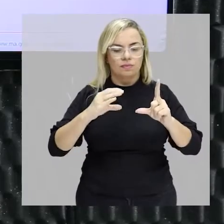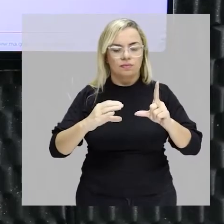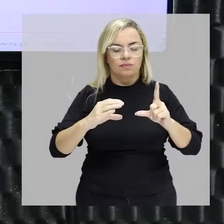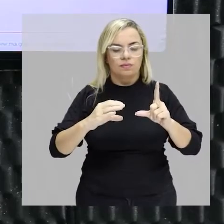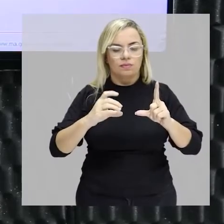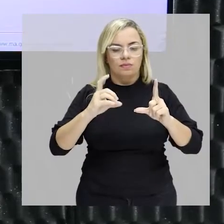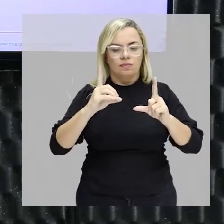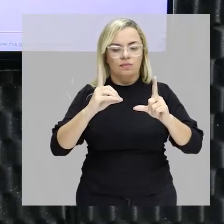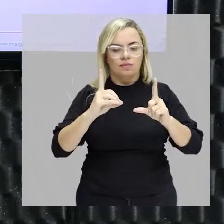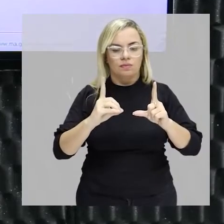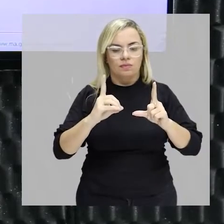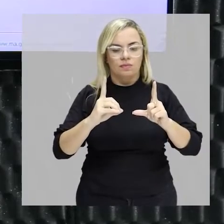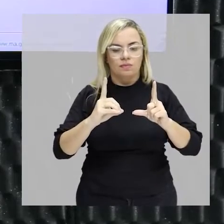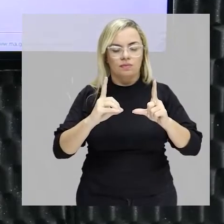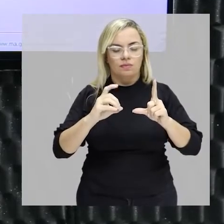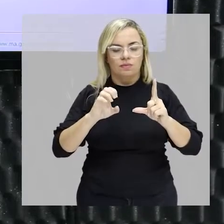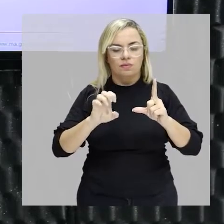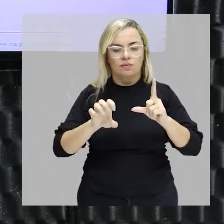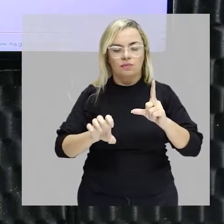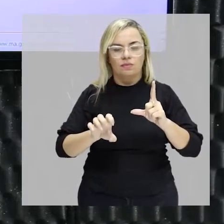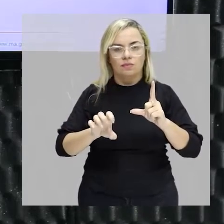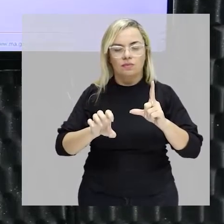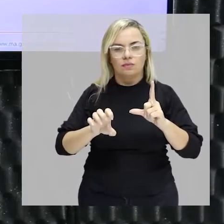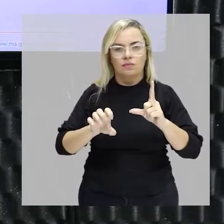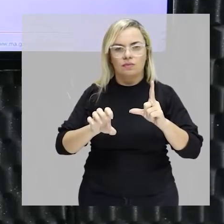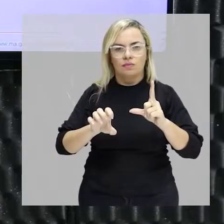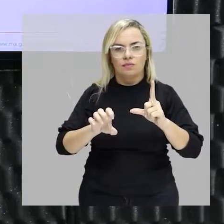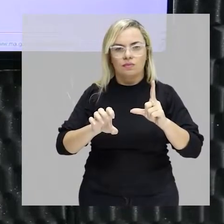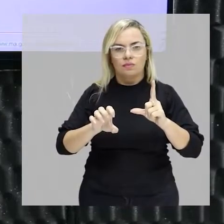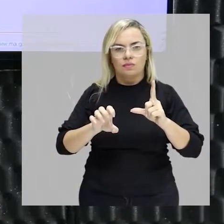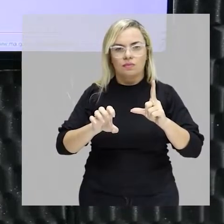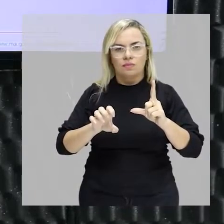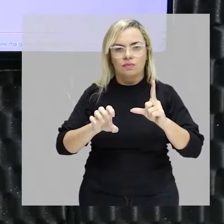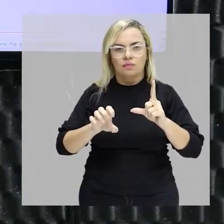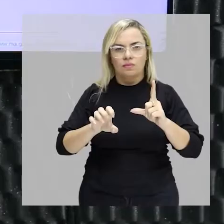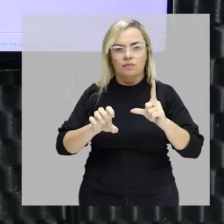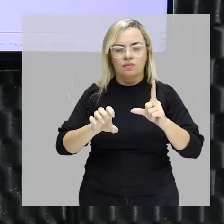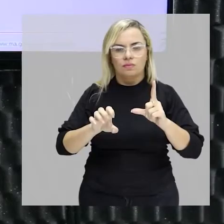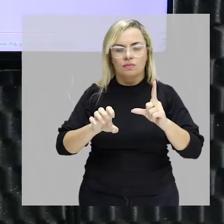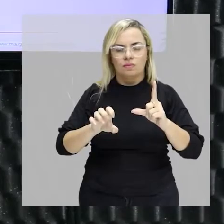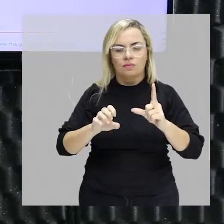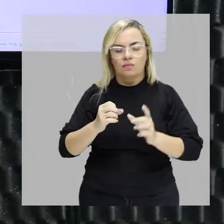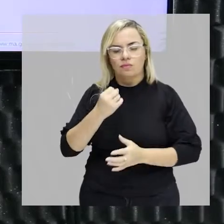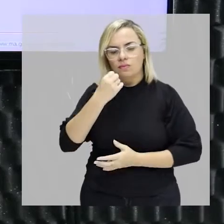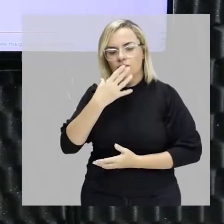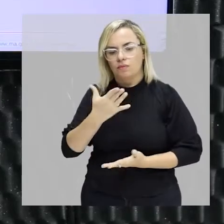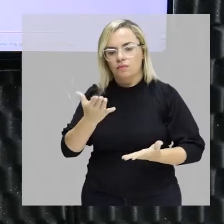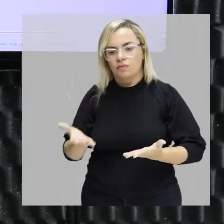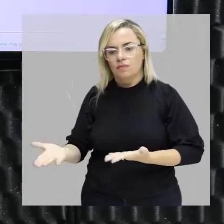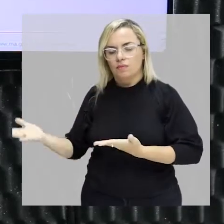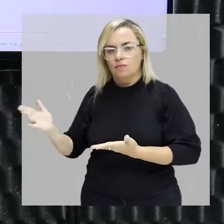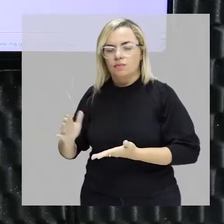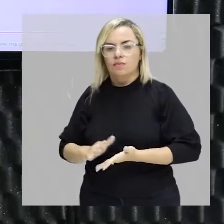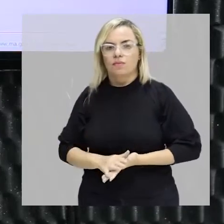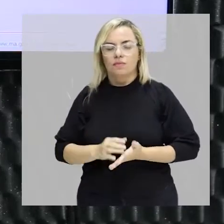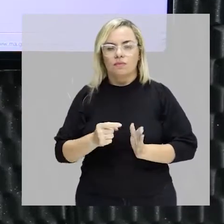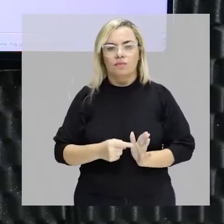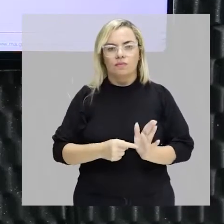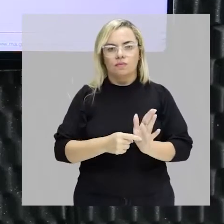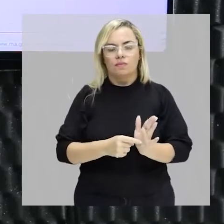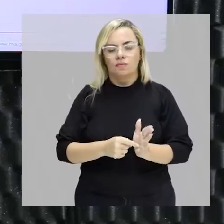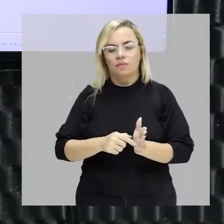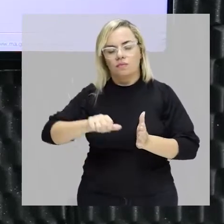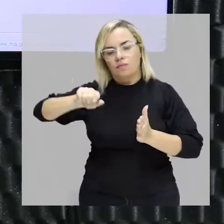109, na D, 114 e, por fim, na letra E, 115. Bom, aqui, né, ele deu uma situação de